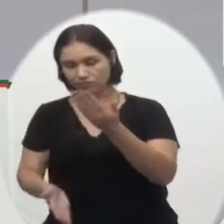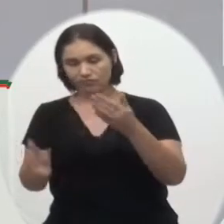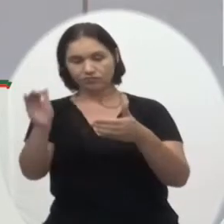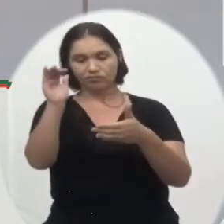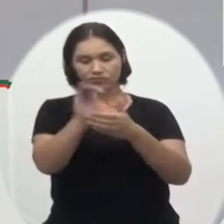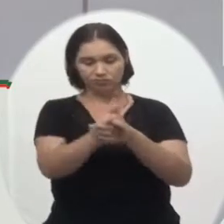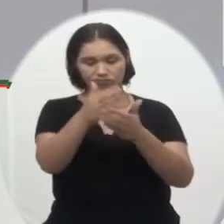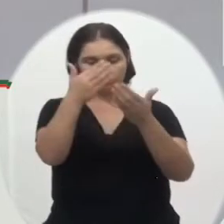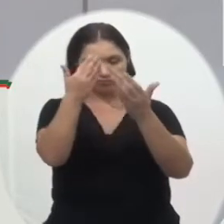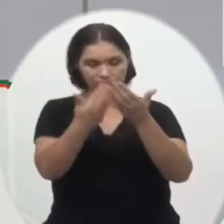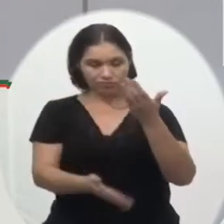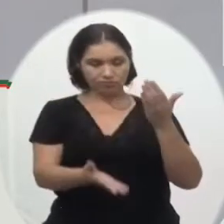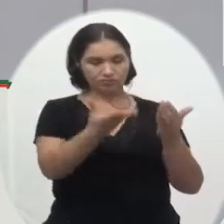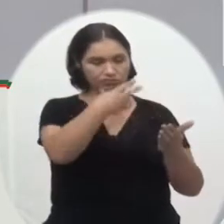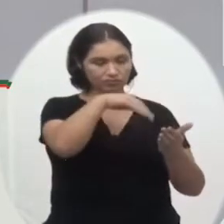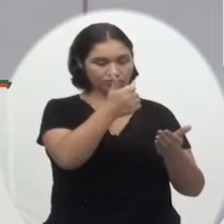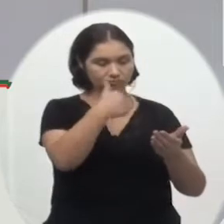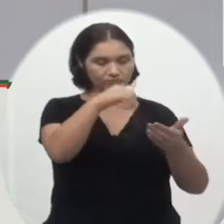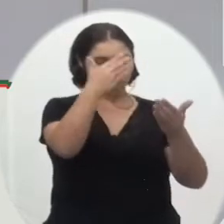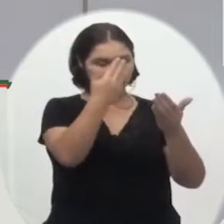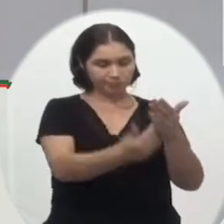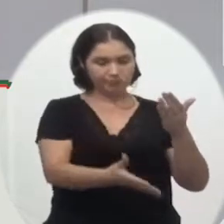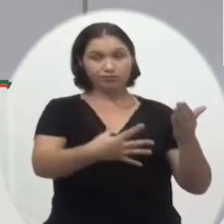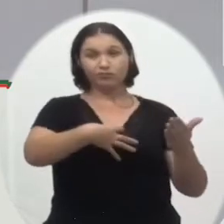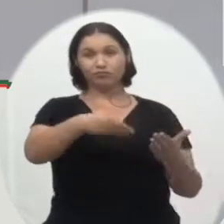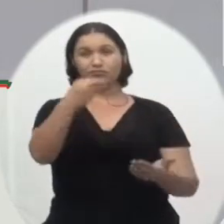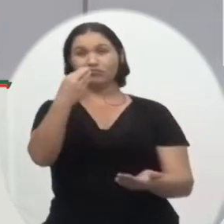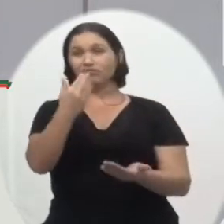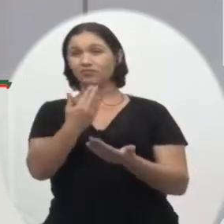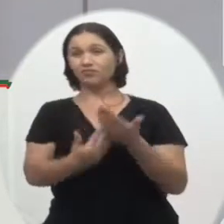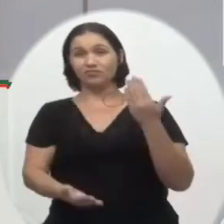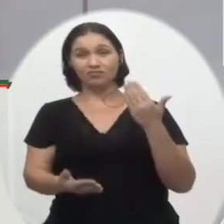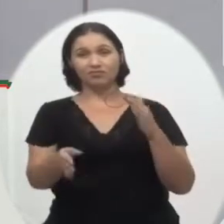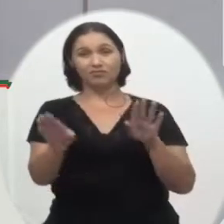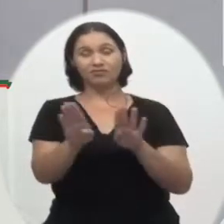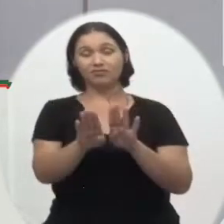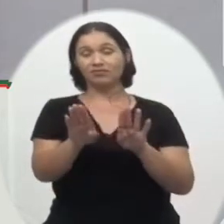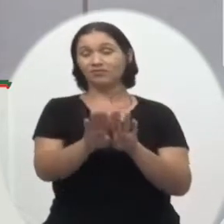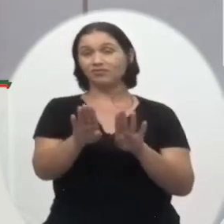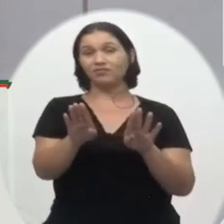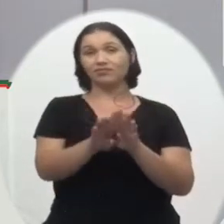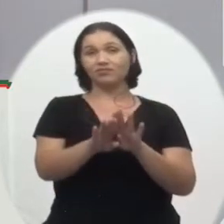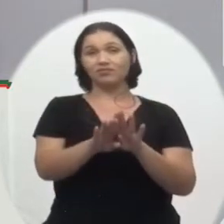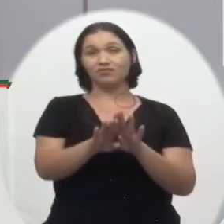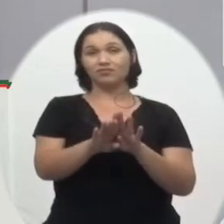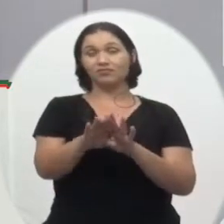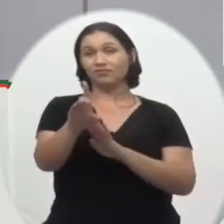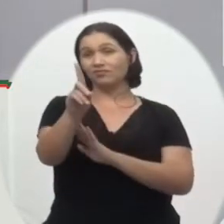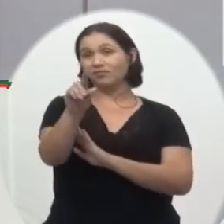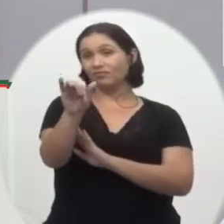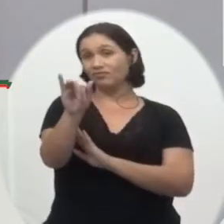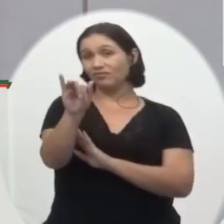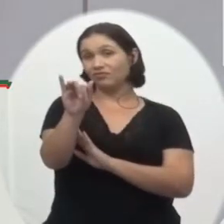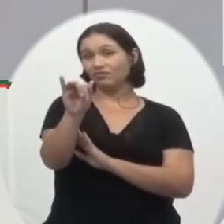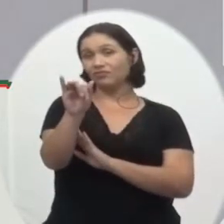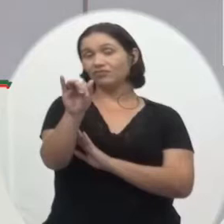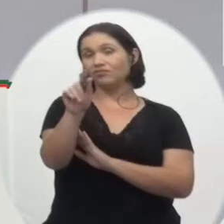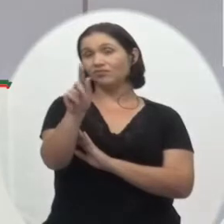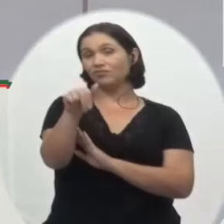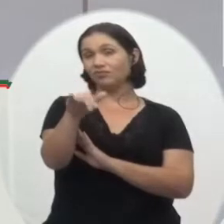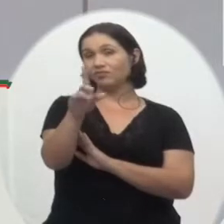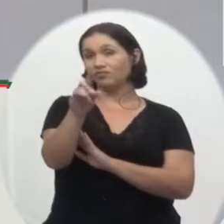casamento, perderam os pais, perderam os filhos, perderam a dignidade, perderam o seu caráter.